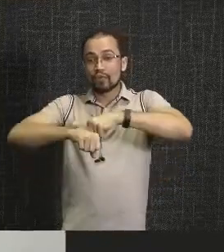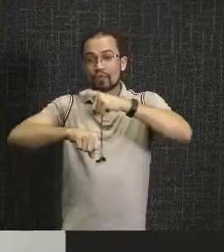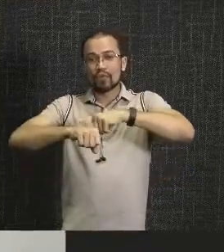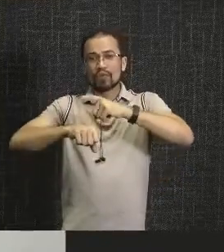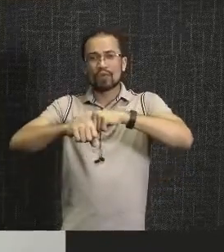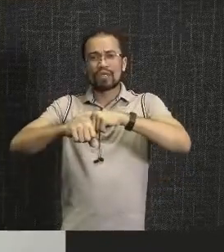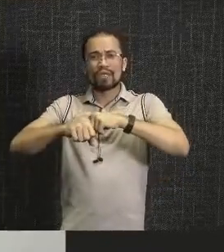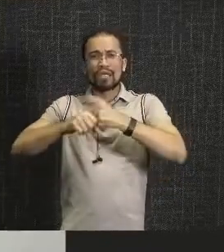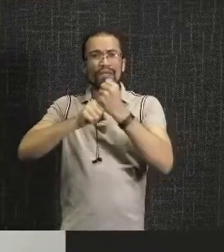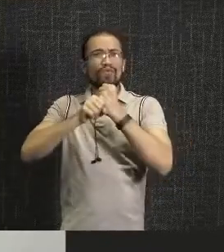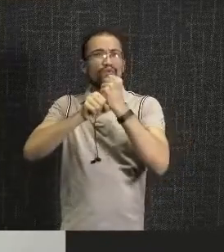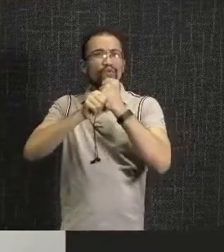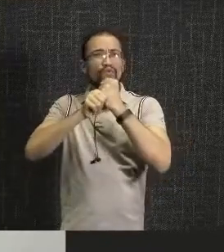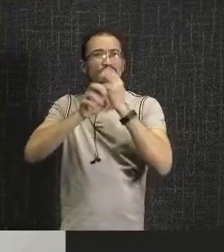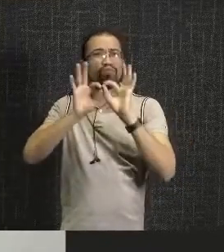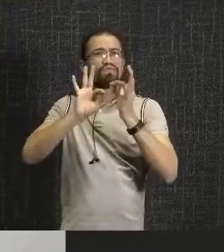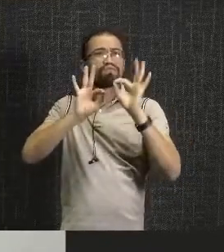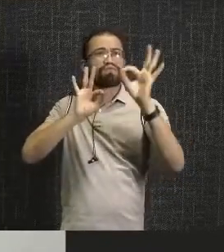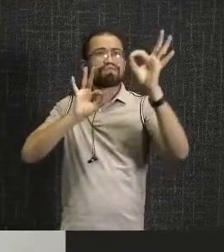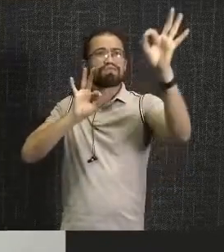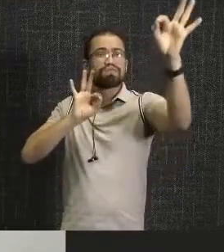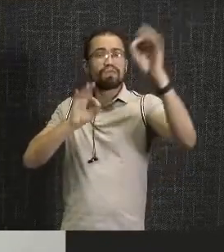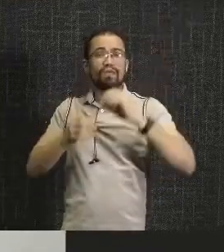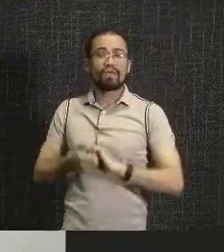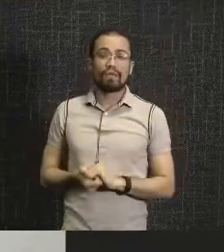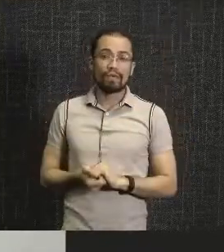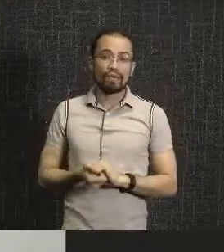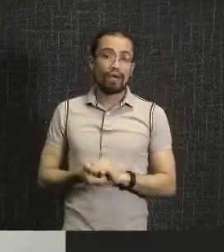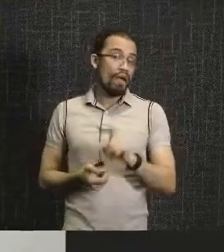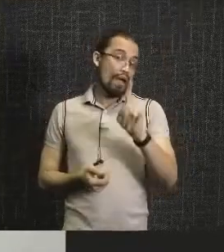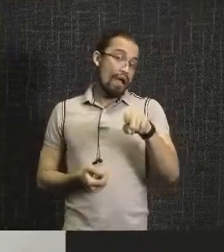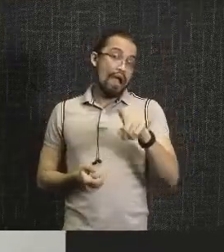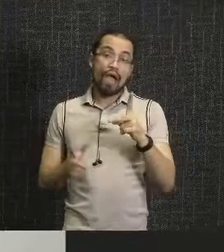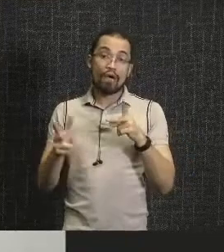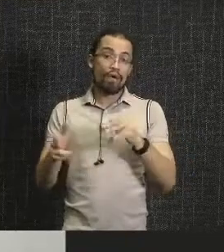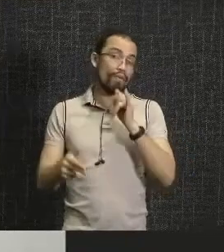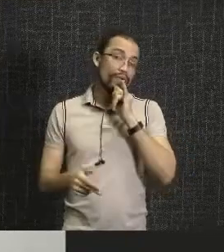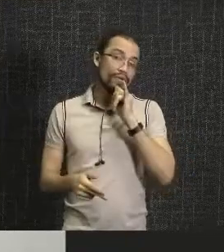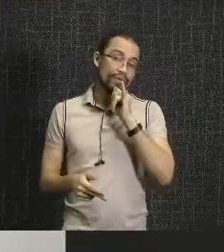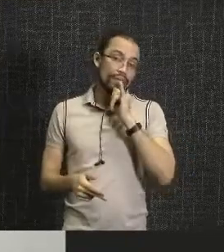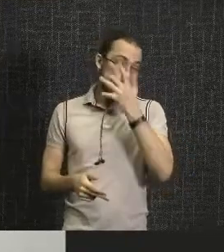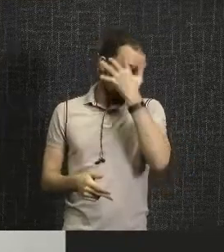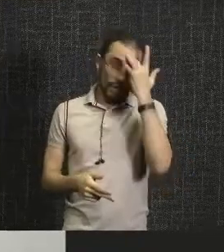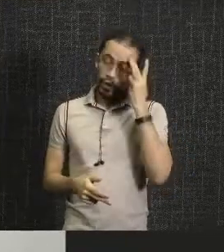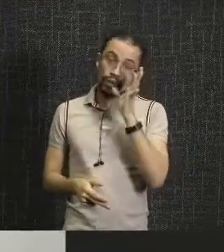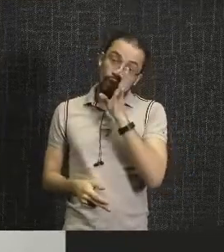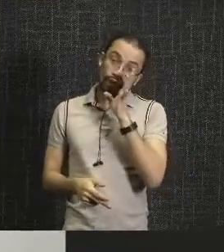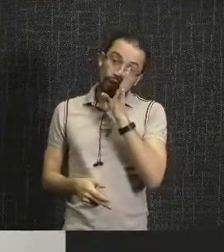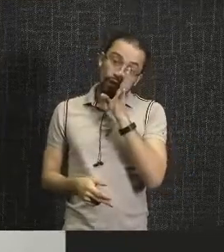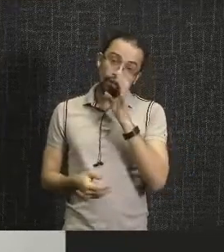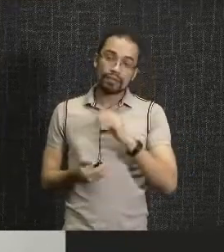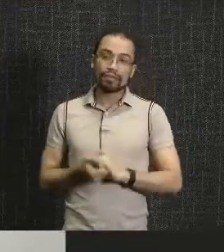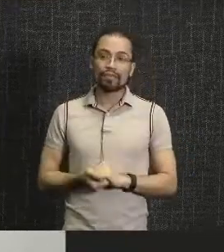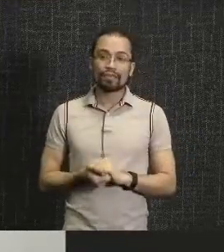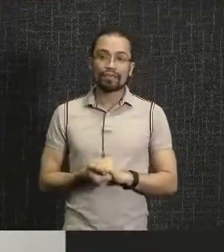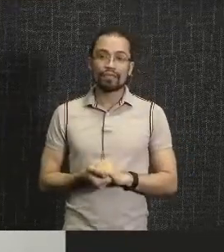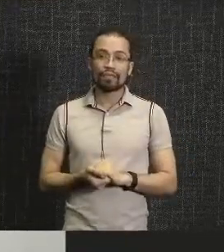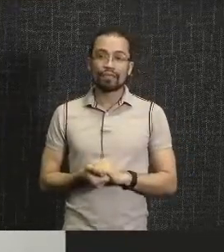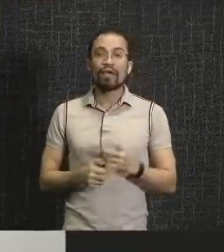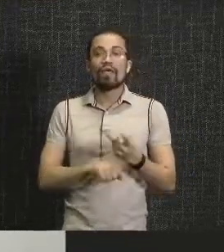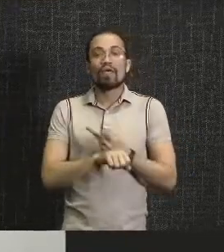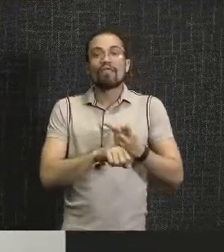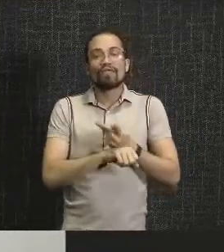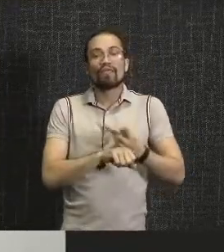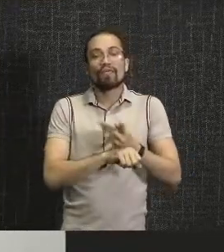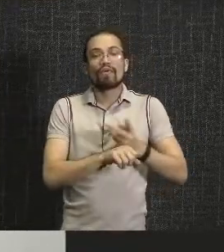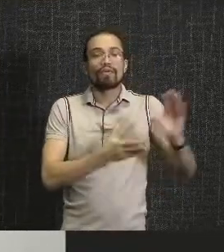uma taxa muito baixa. É a mesma coisa que, por exemplo, quem está assistindo aqui fosse procurar um